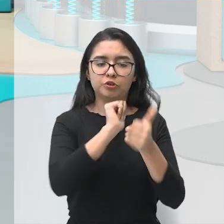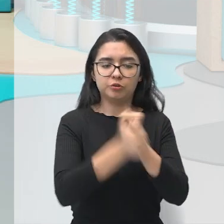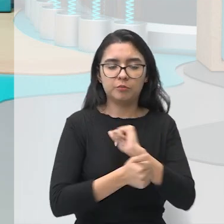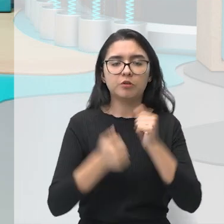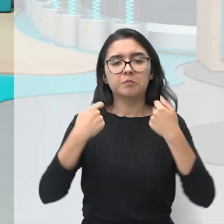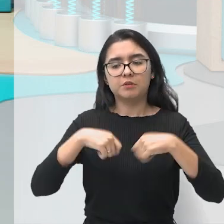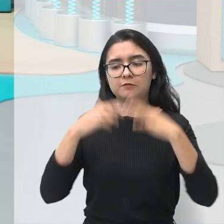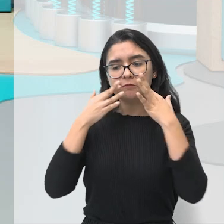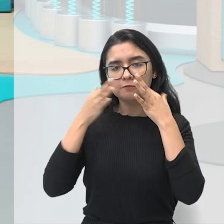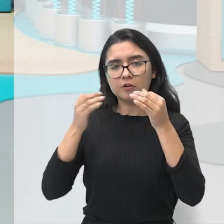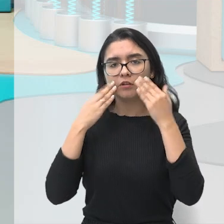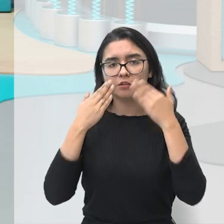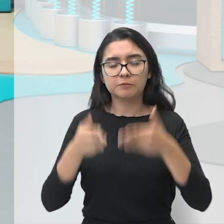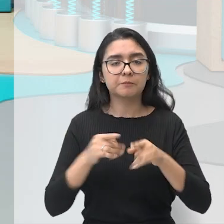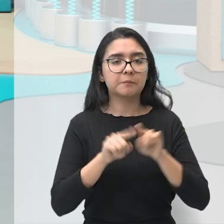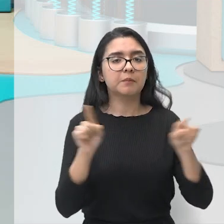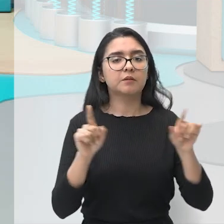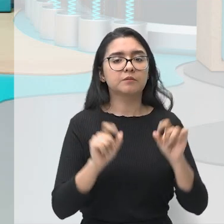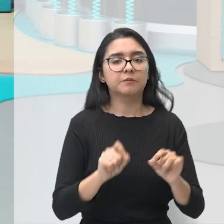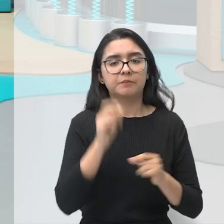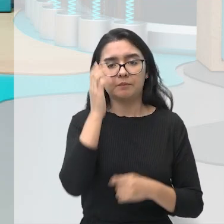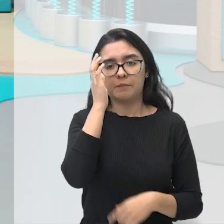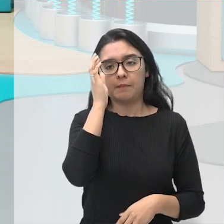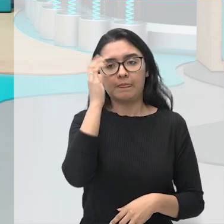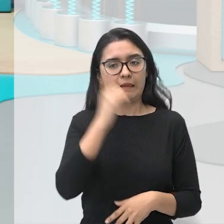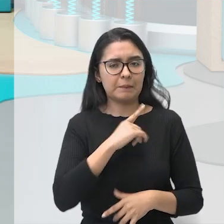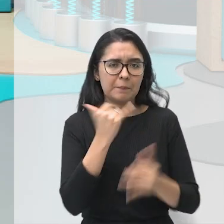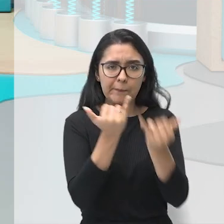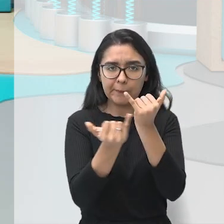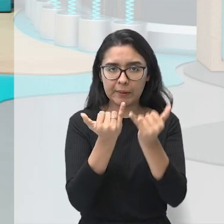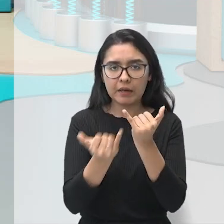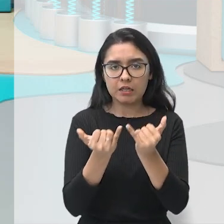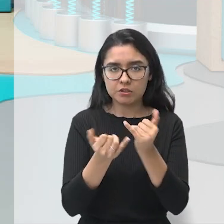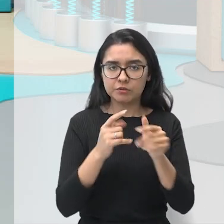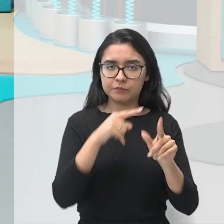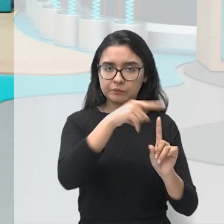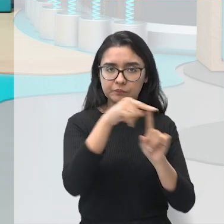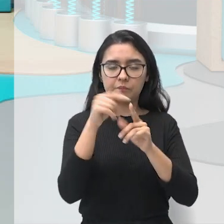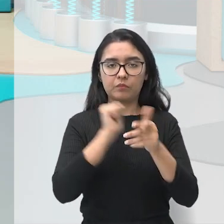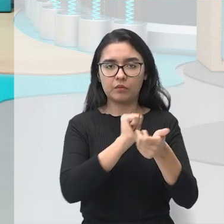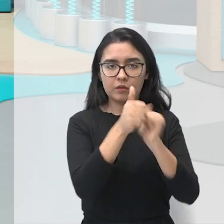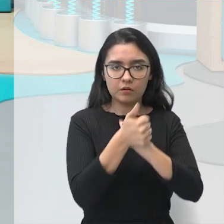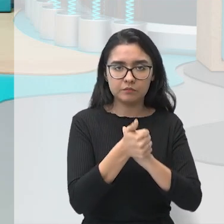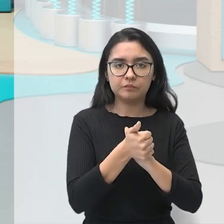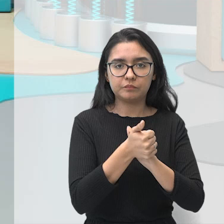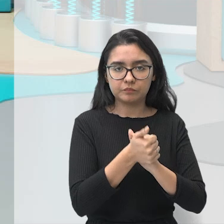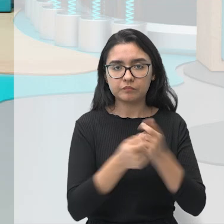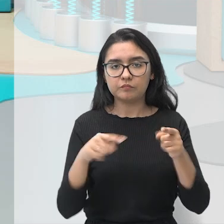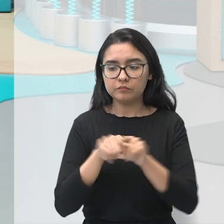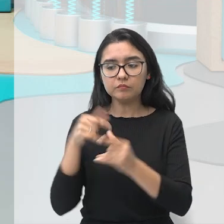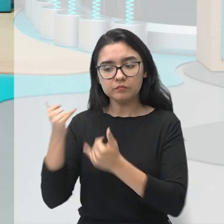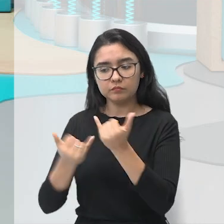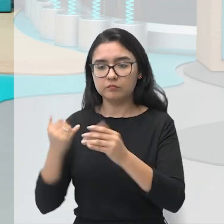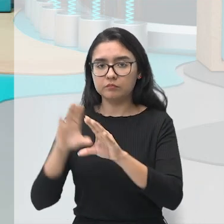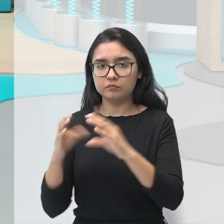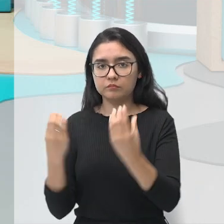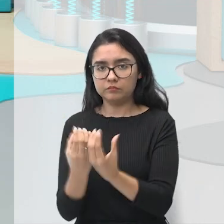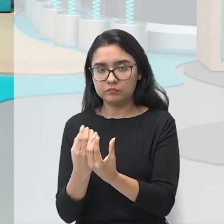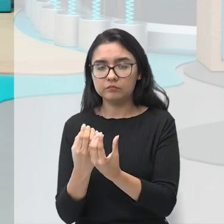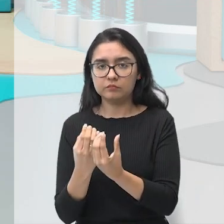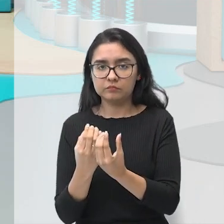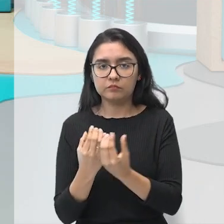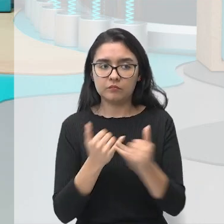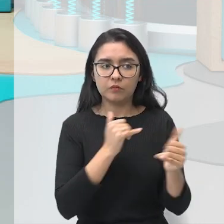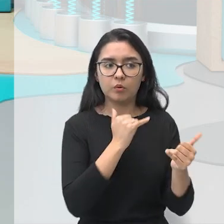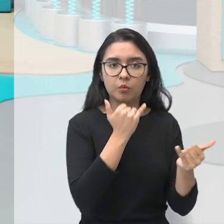eu preciso dizer para vocês que, embora tenha muita semelhança entre os jogos e brincadeiras com